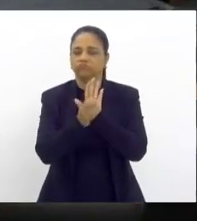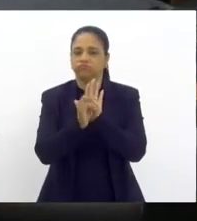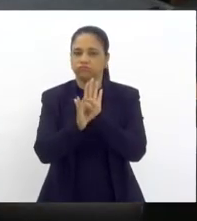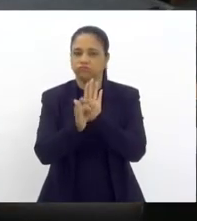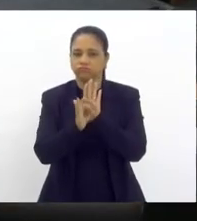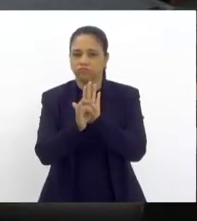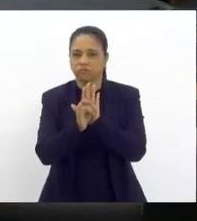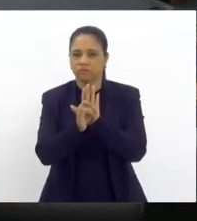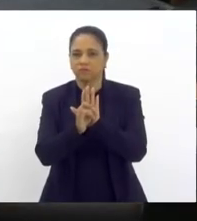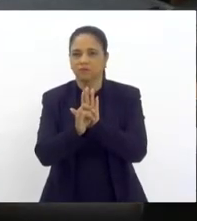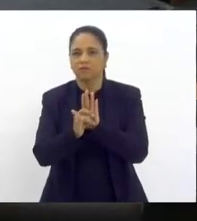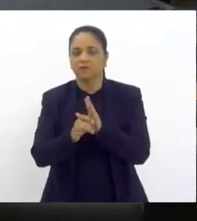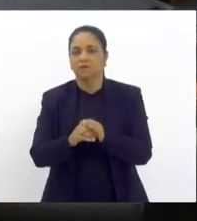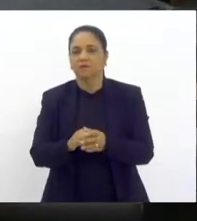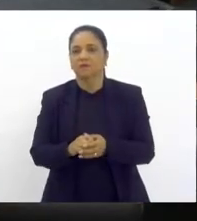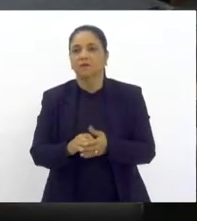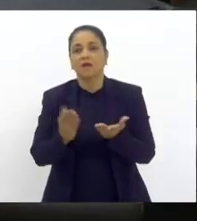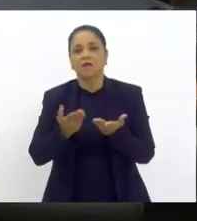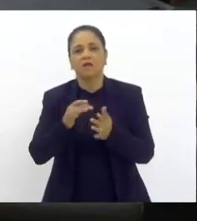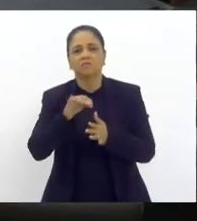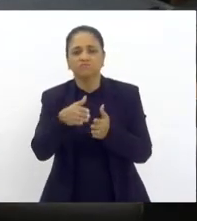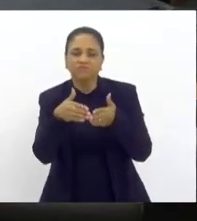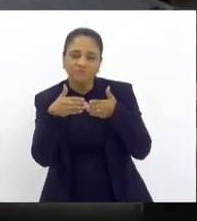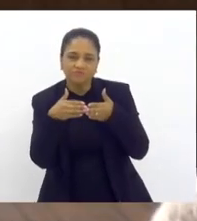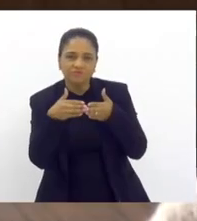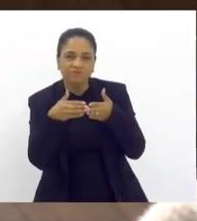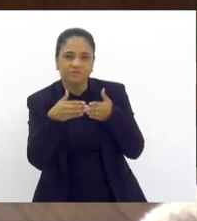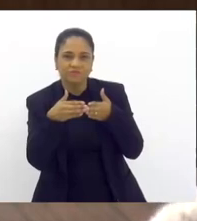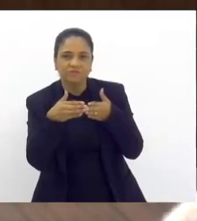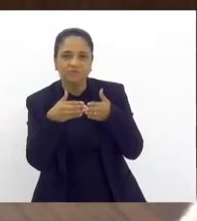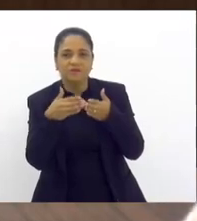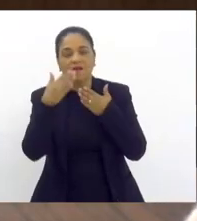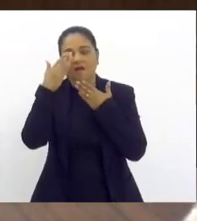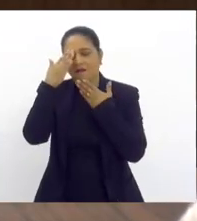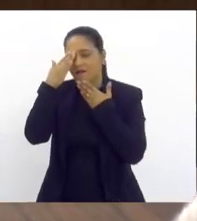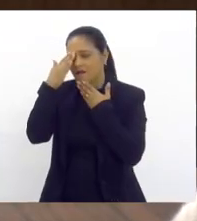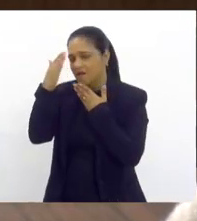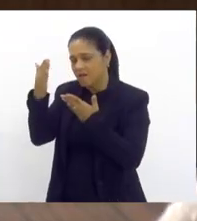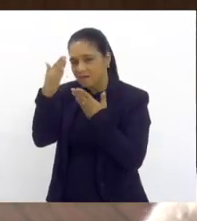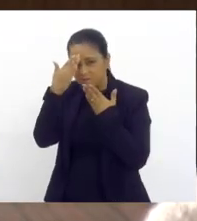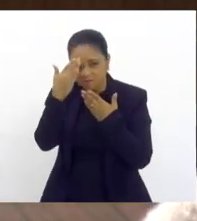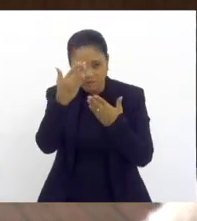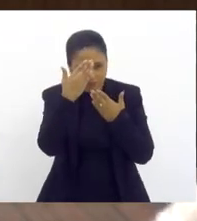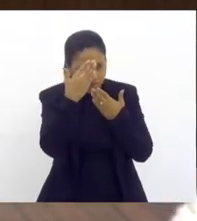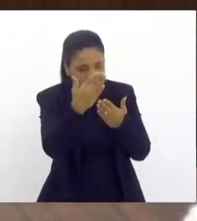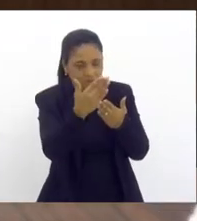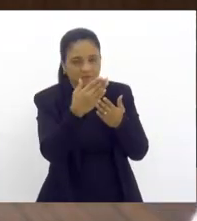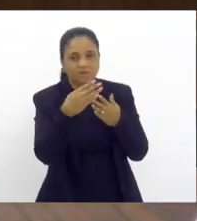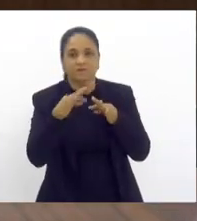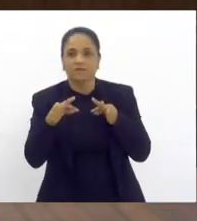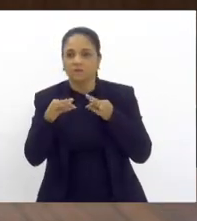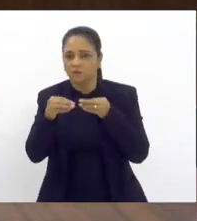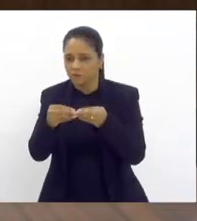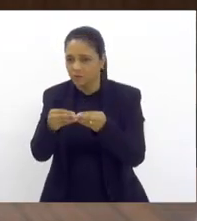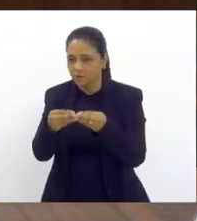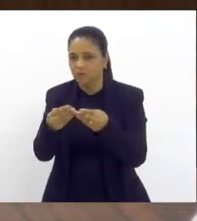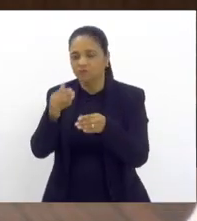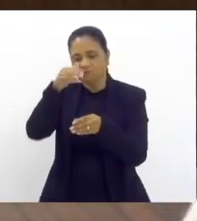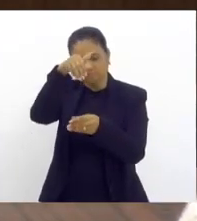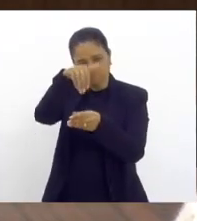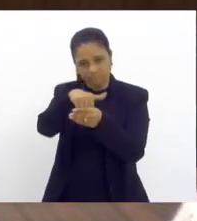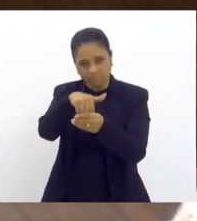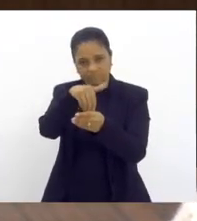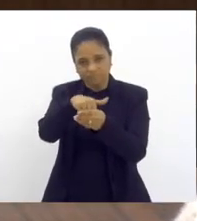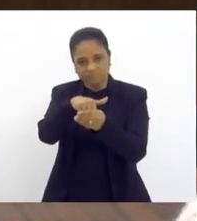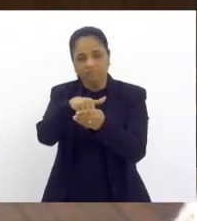É, eu queria, por gentileza, se fosse possível, agradecer a todos os meus pares que votaram favoravelmente esse projeto.